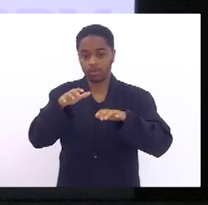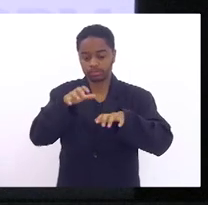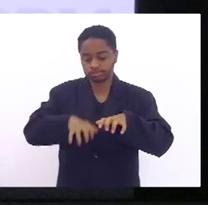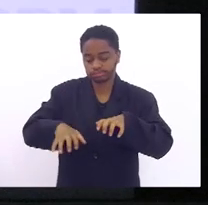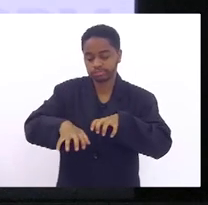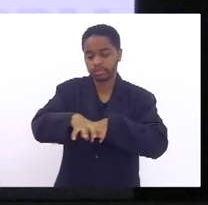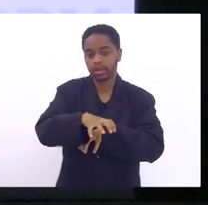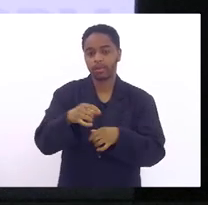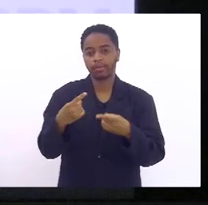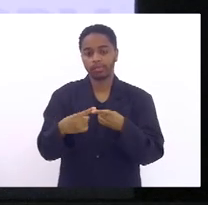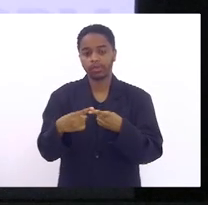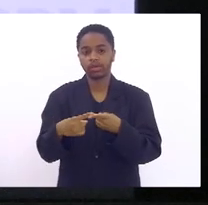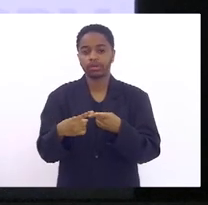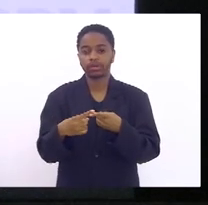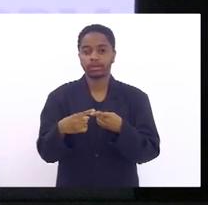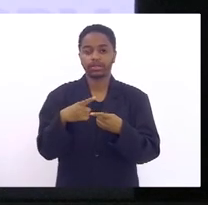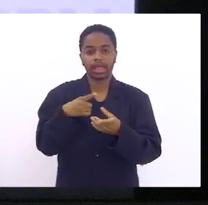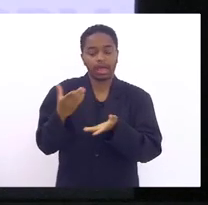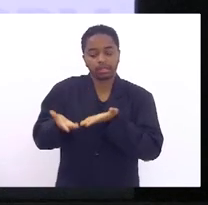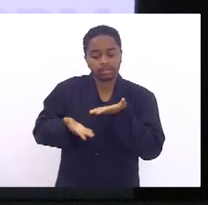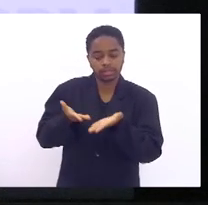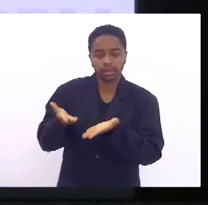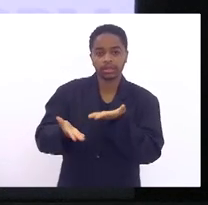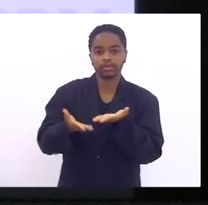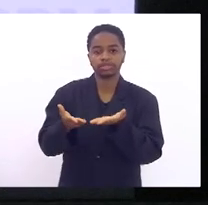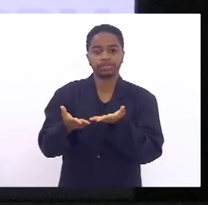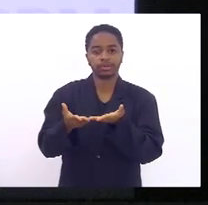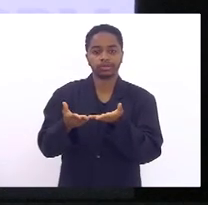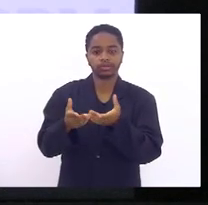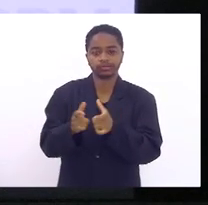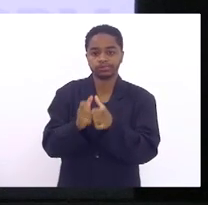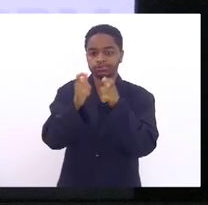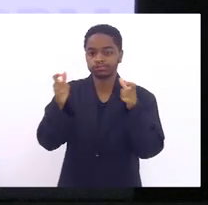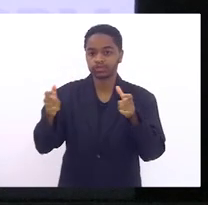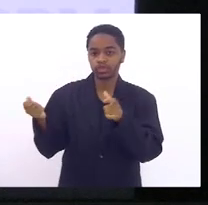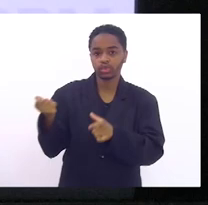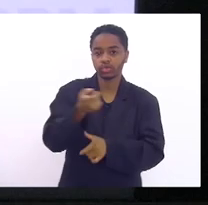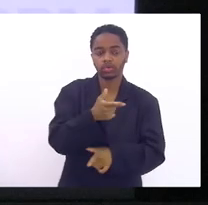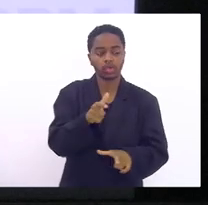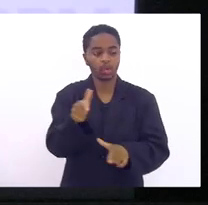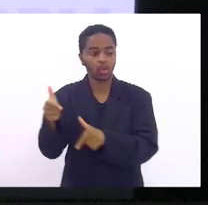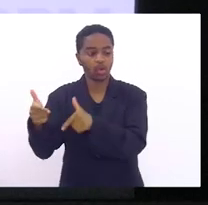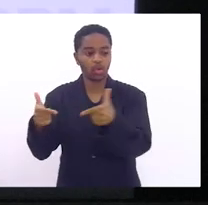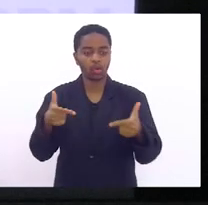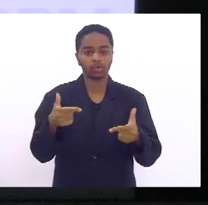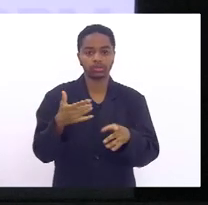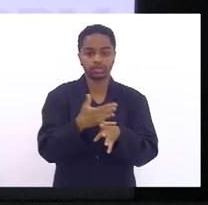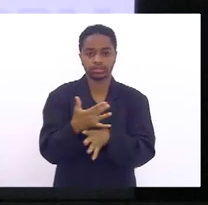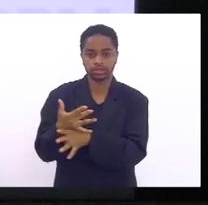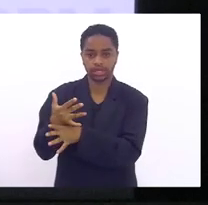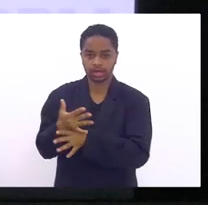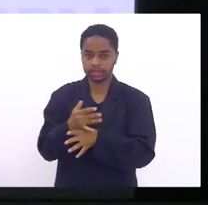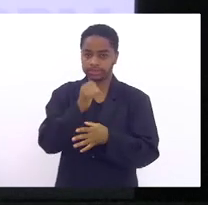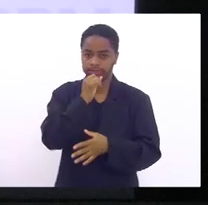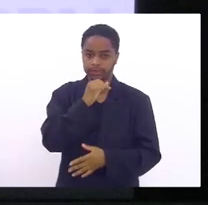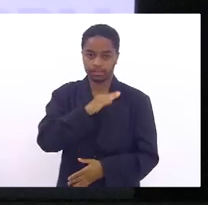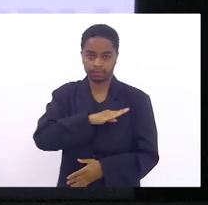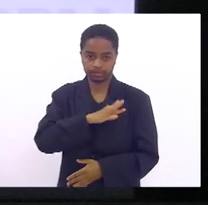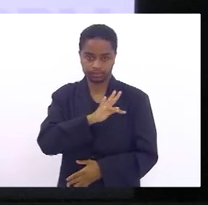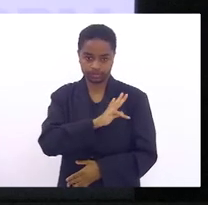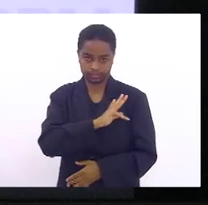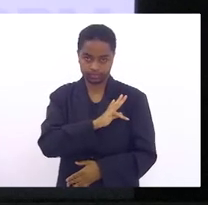acesso a serviço acesso atendimento maior do que muitas vezes alguns municípios da Baixada Fluminense